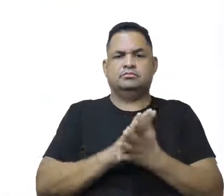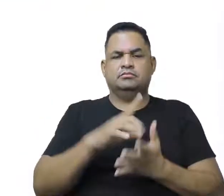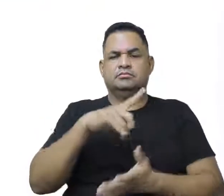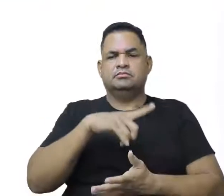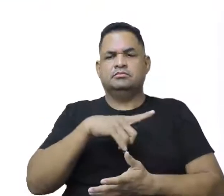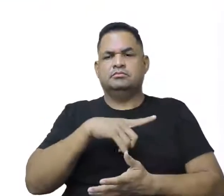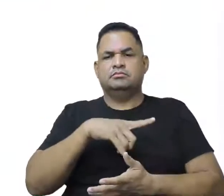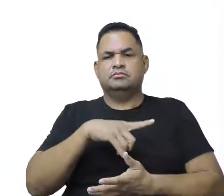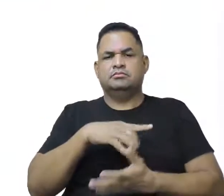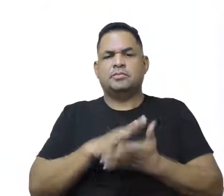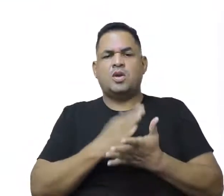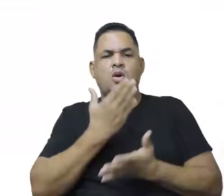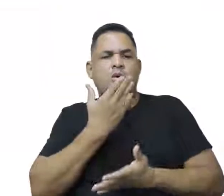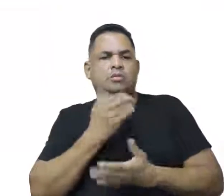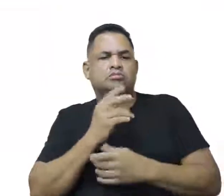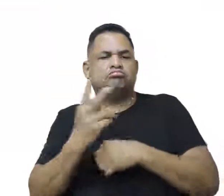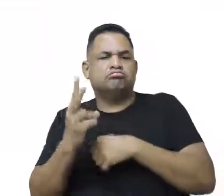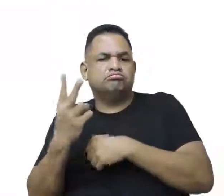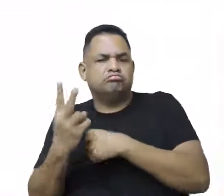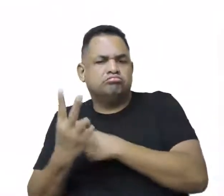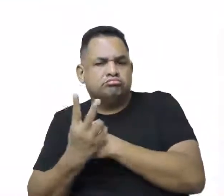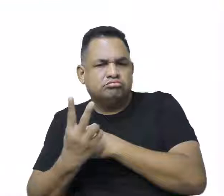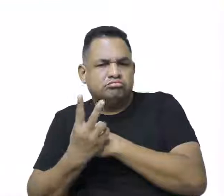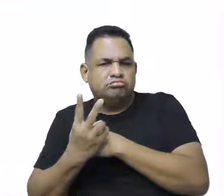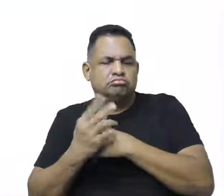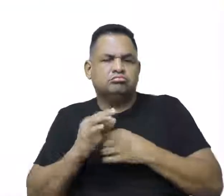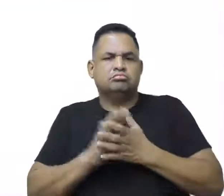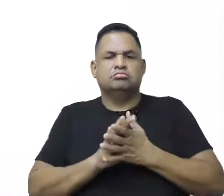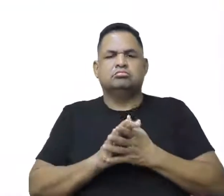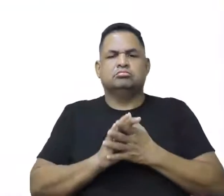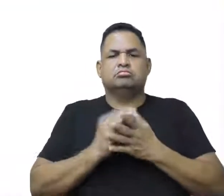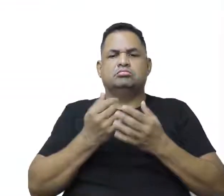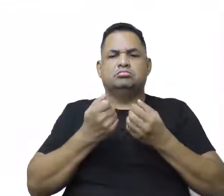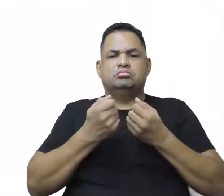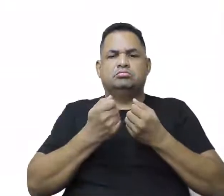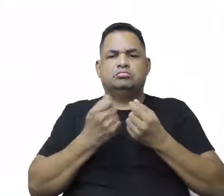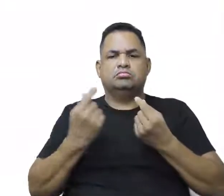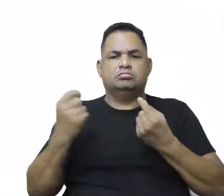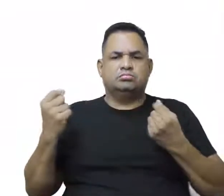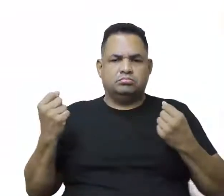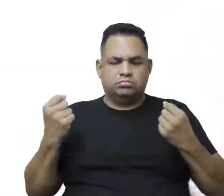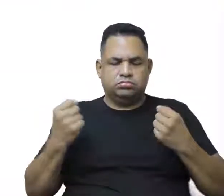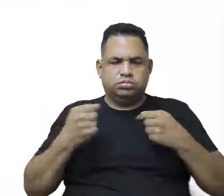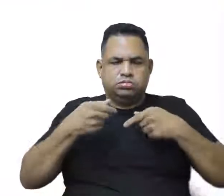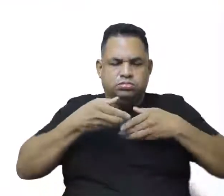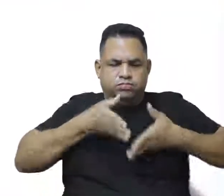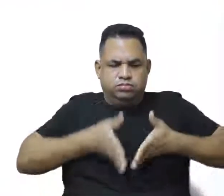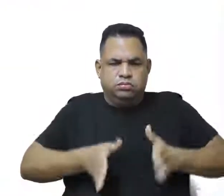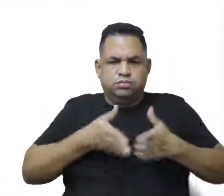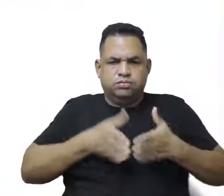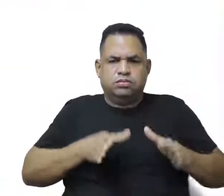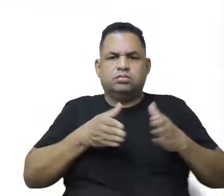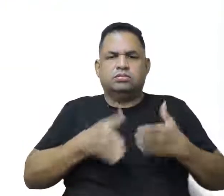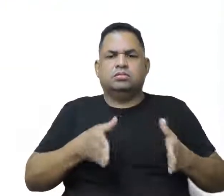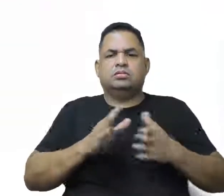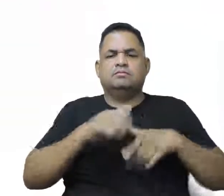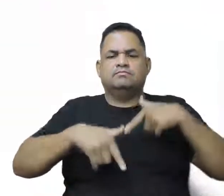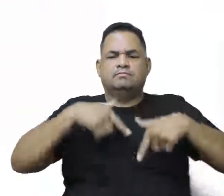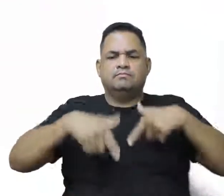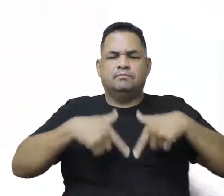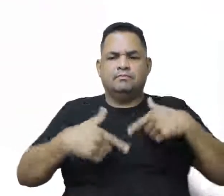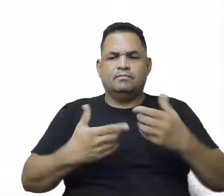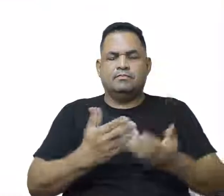que ele fala, o alimento, a proteção, a reprodução, precisava funcionar. E precisava funcionar